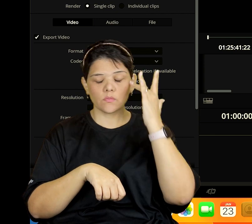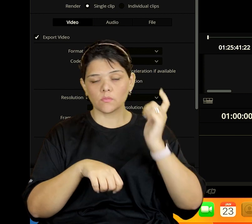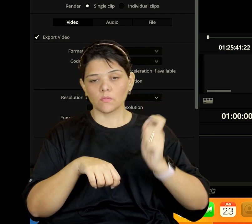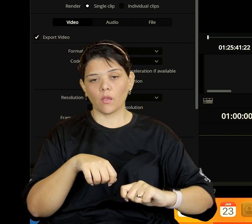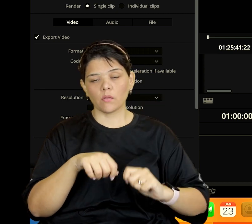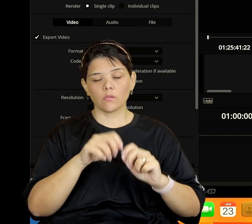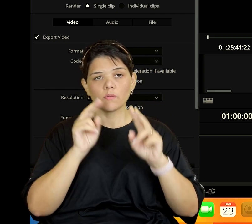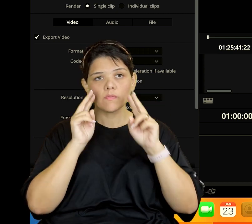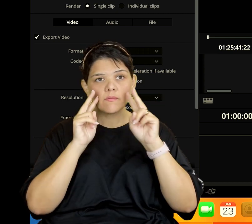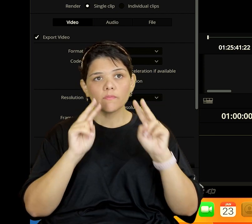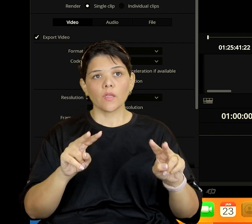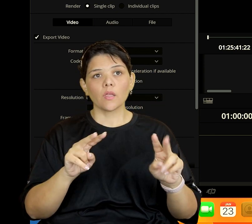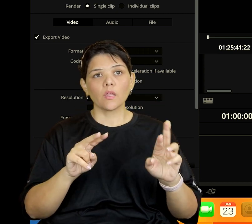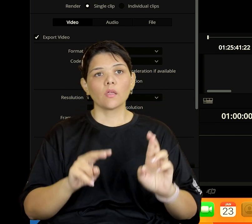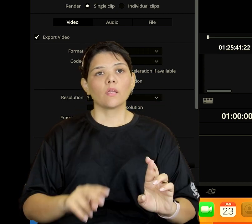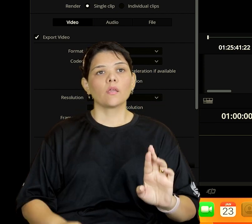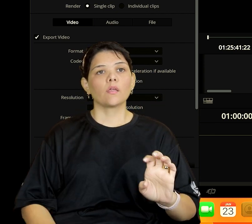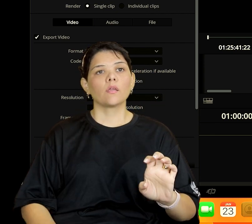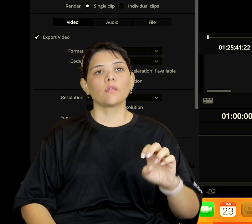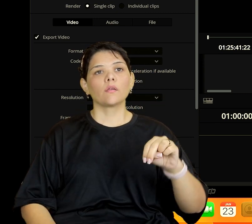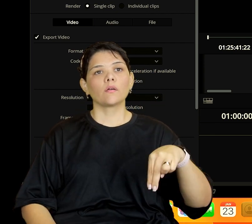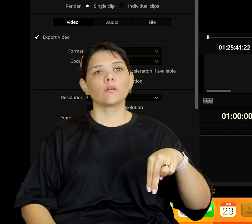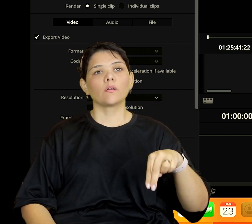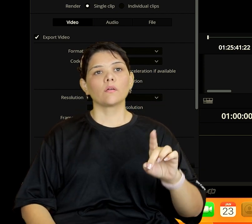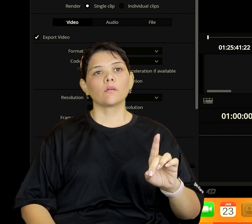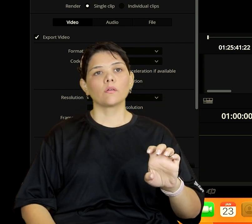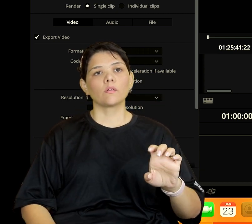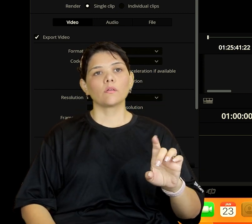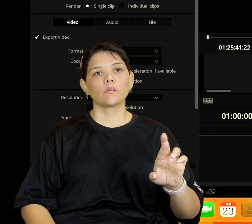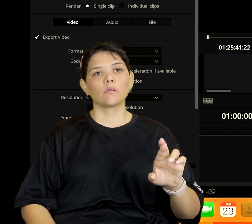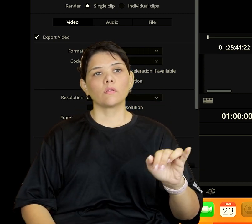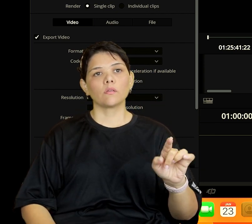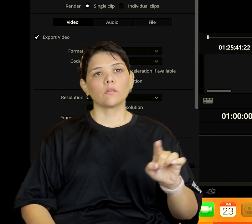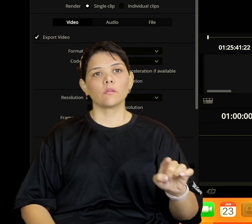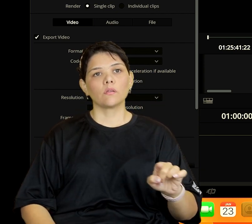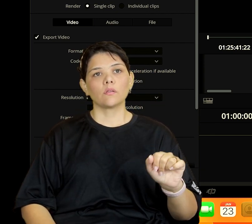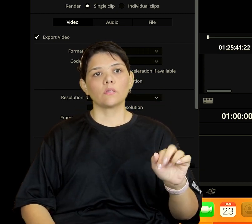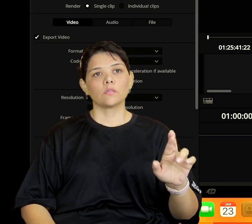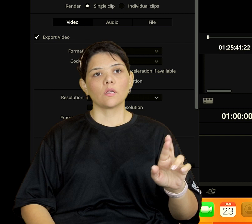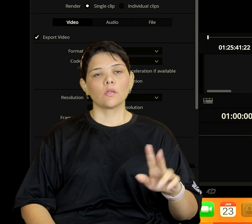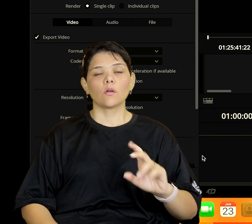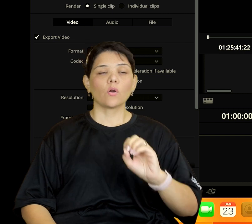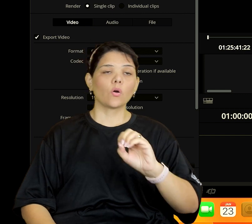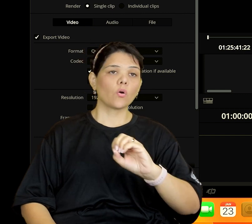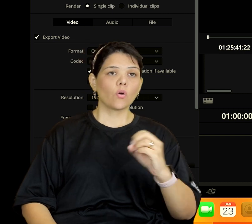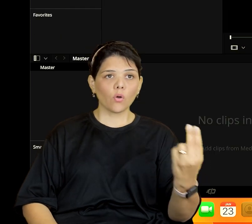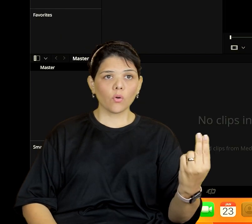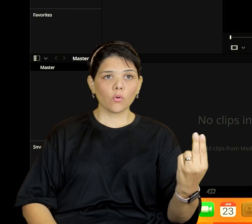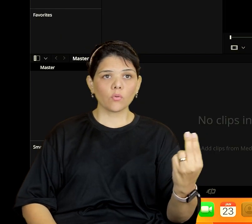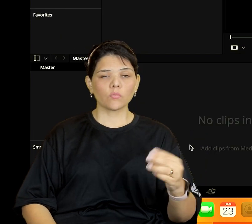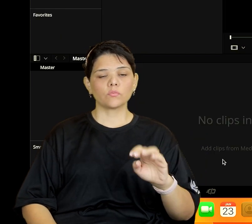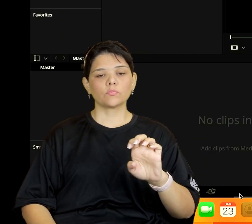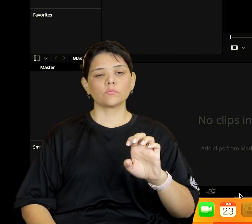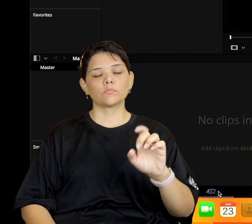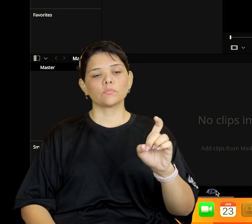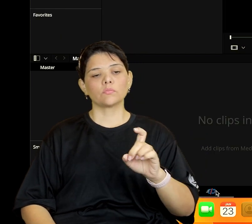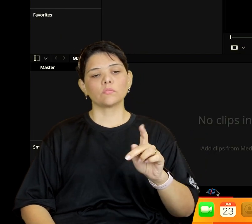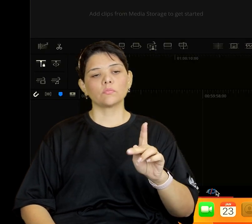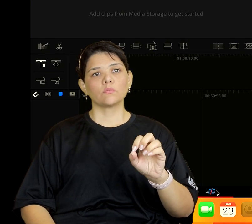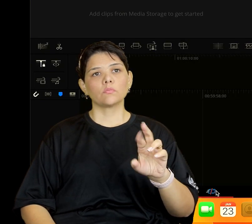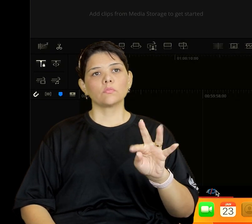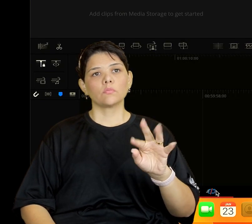nessa aba. Você renderiza, você exporta esse projeto, tranquilo? Ele vira um vídeo. Então, a gente tem aqui nosso